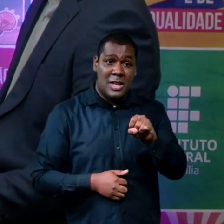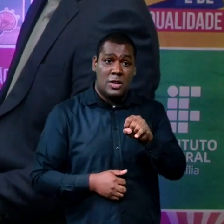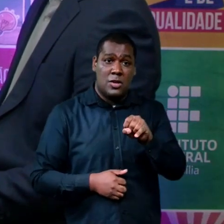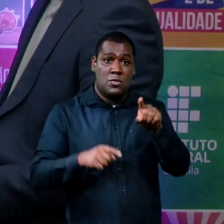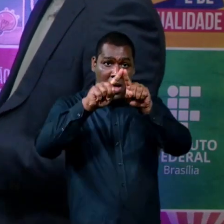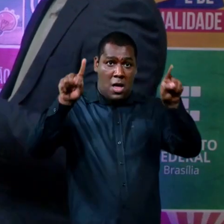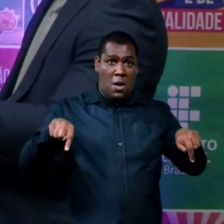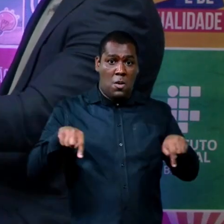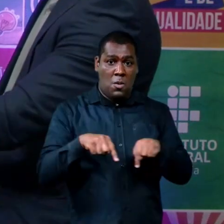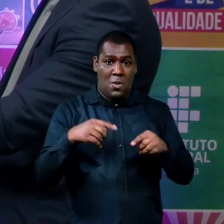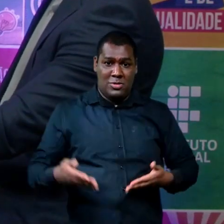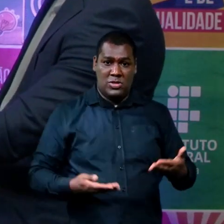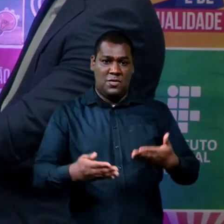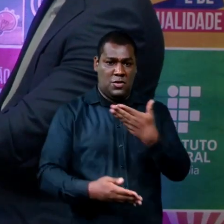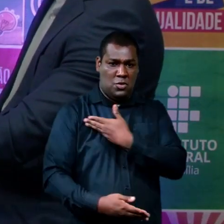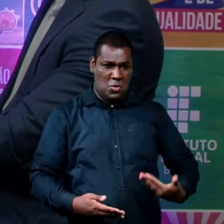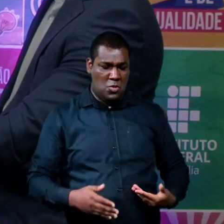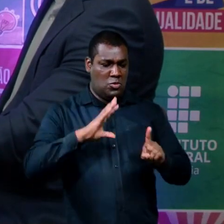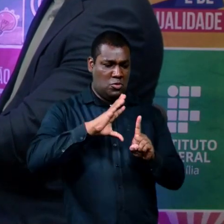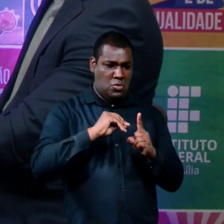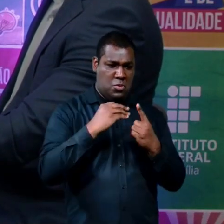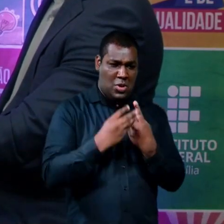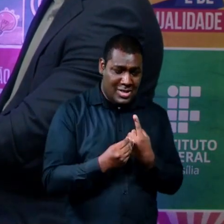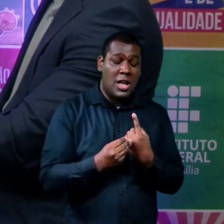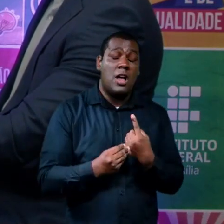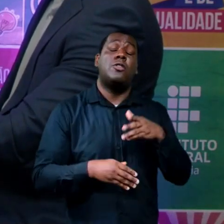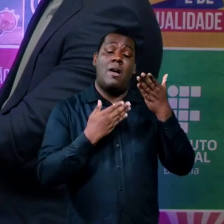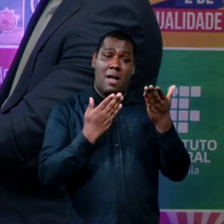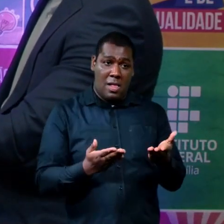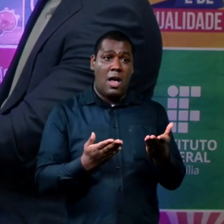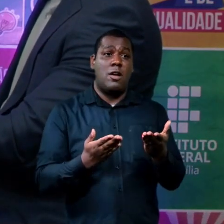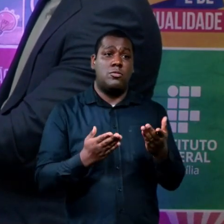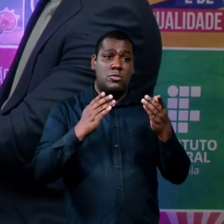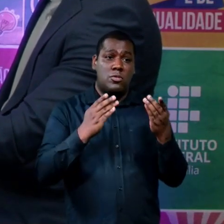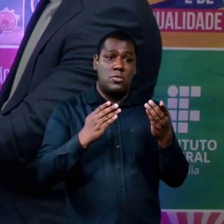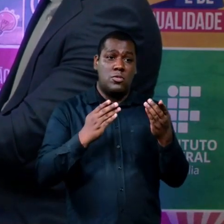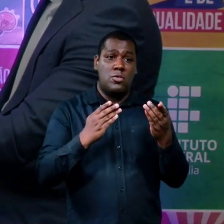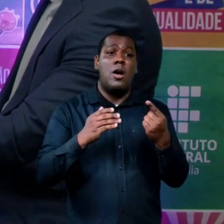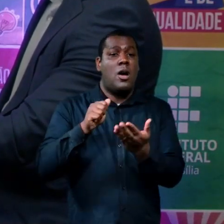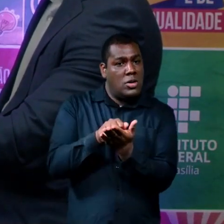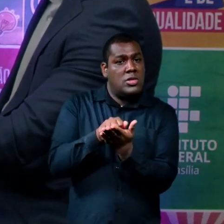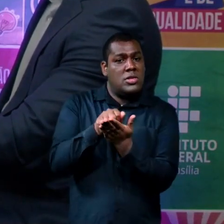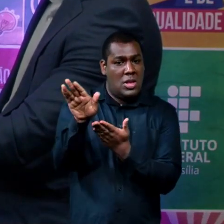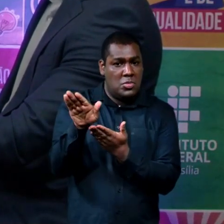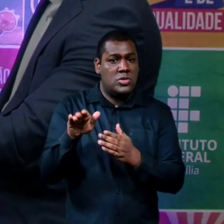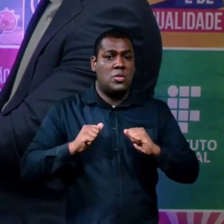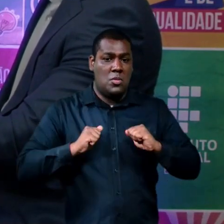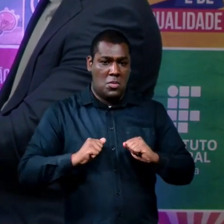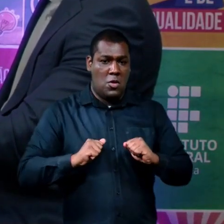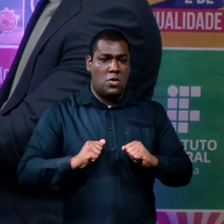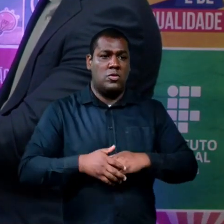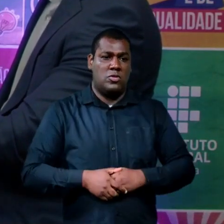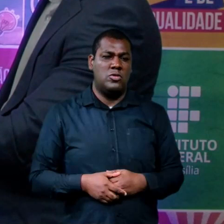bem. E no caso de outras condutas de conotação sexual, seria então essas condutas que podem soar